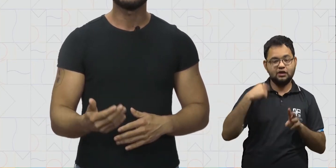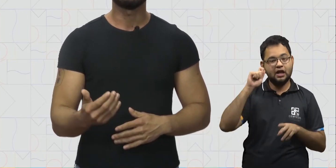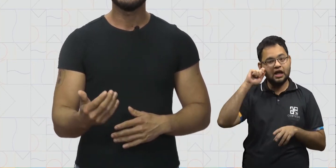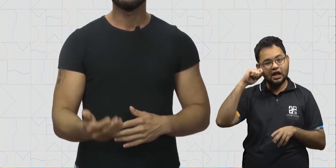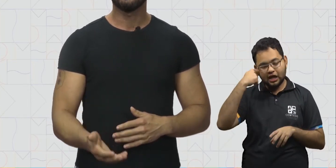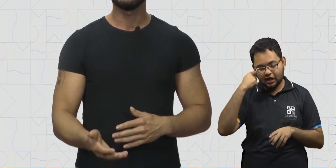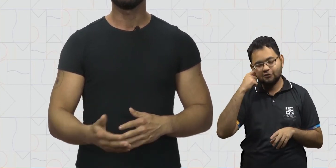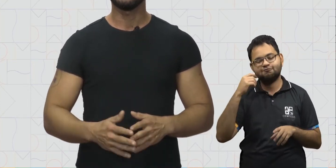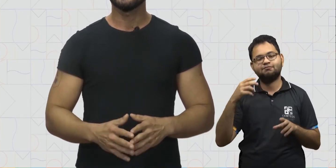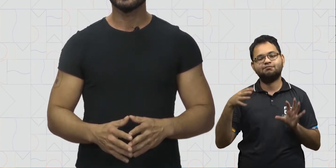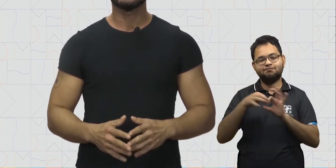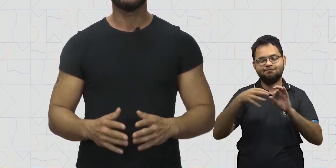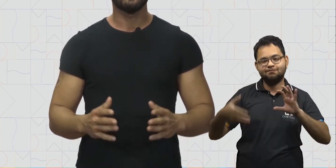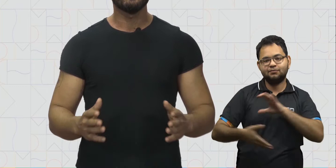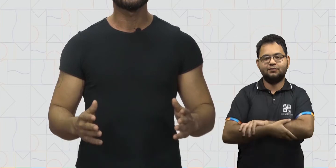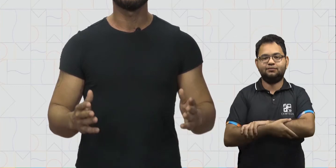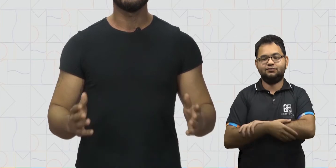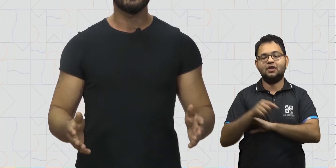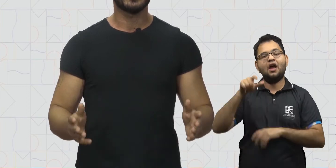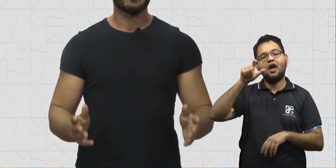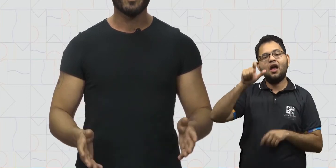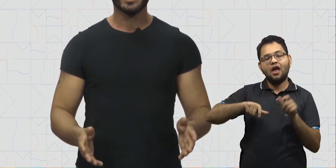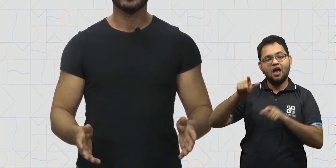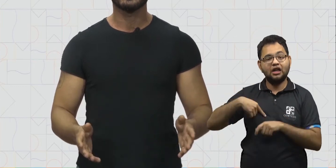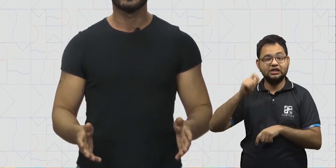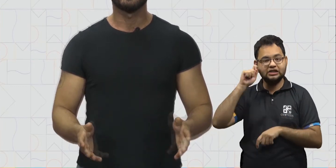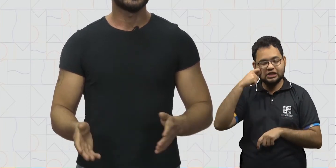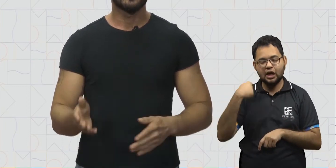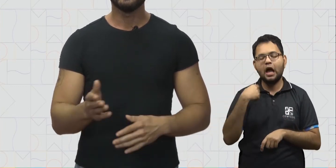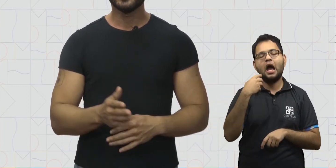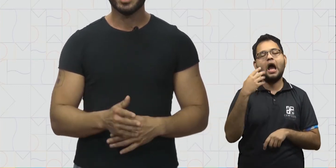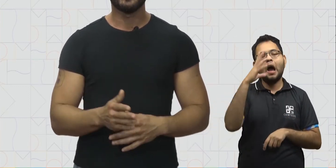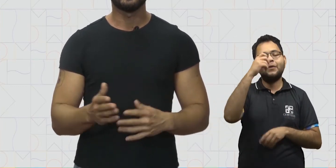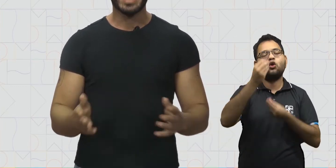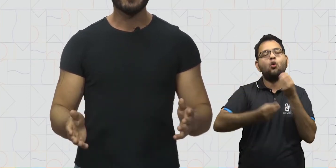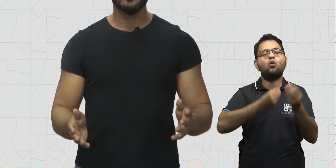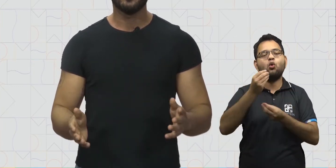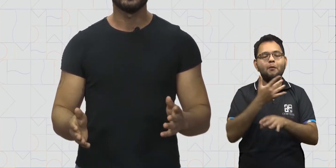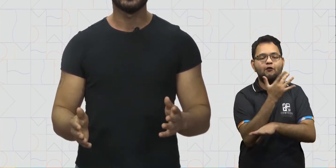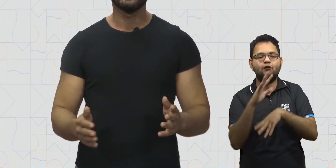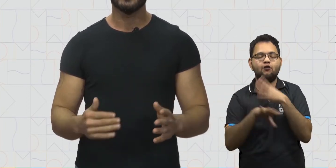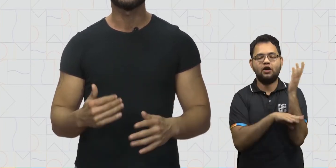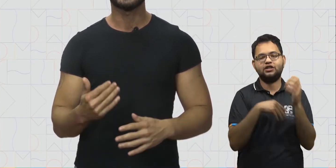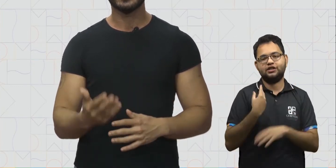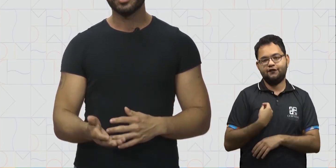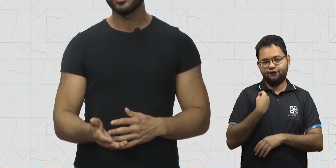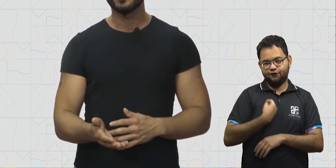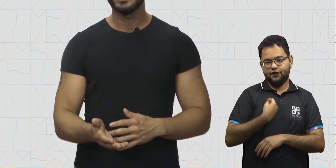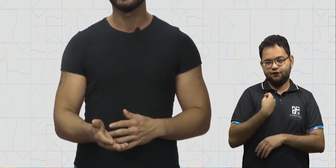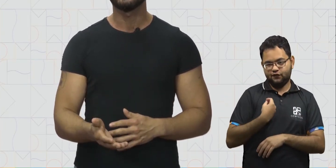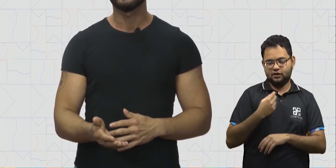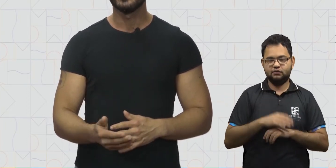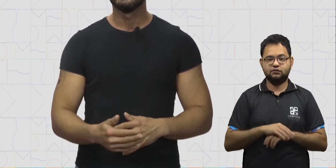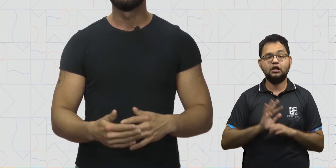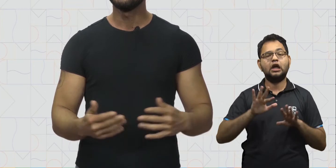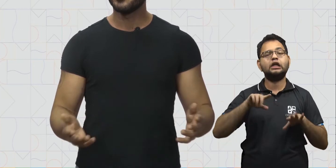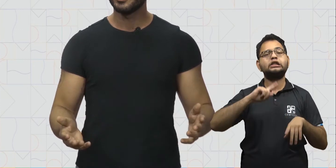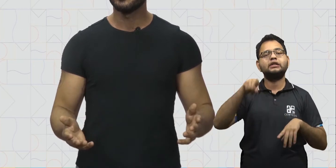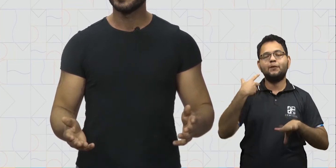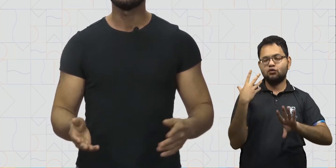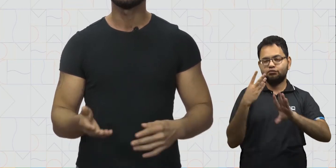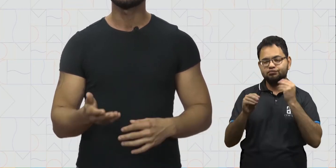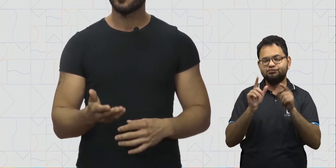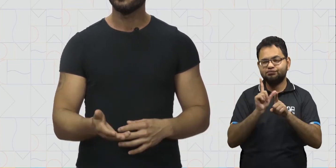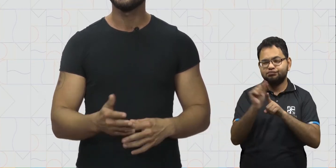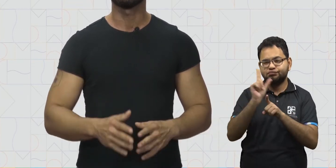negros aprenderam com os indígenas como sobreviver na floresta, e quando se revoltavam contra os maus-tratos dos brancos,